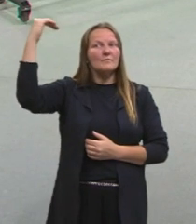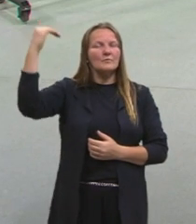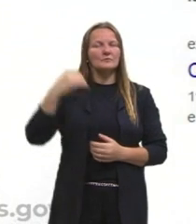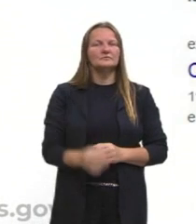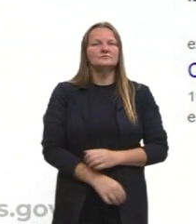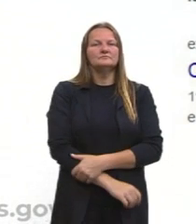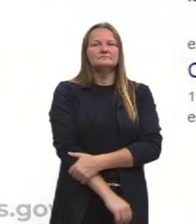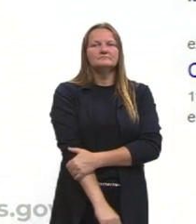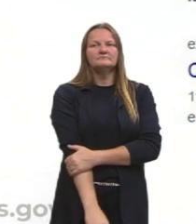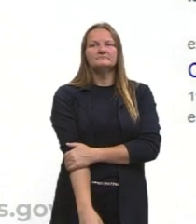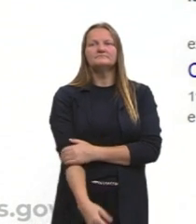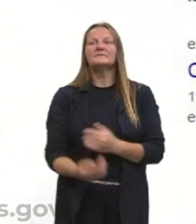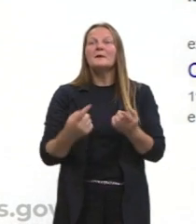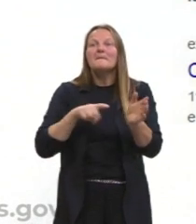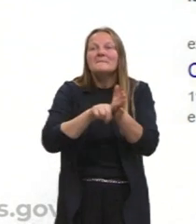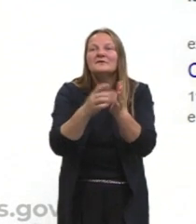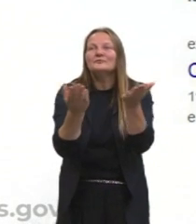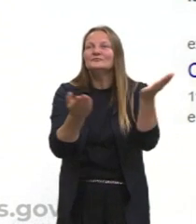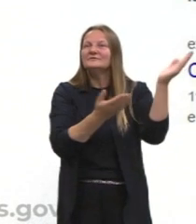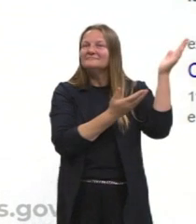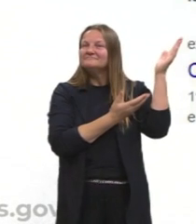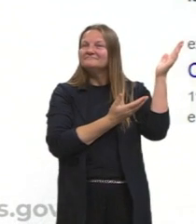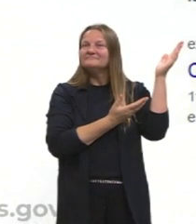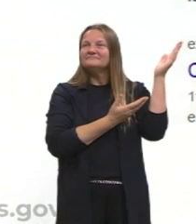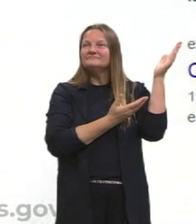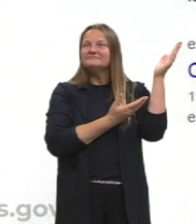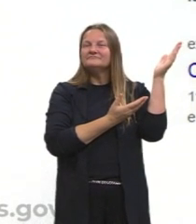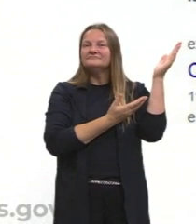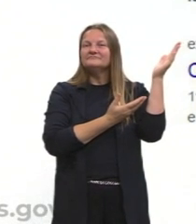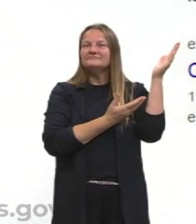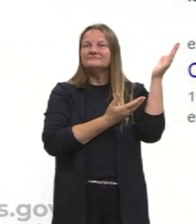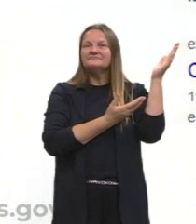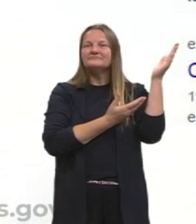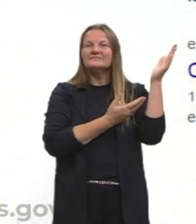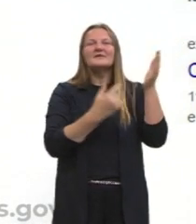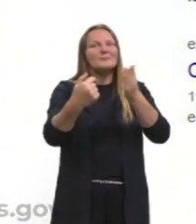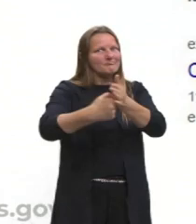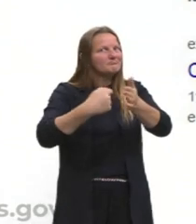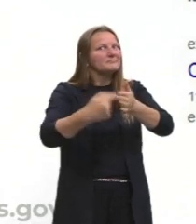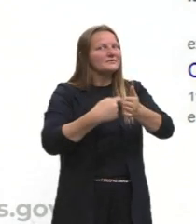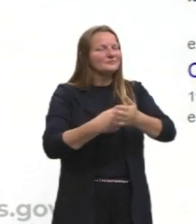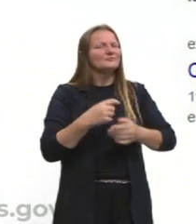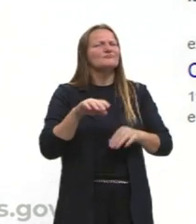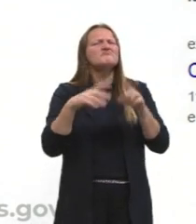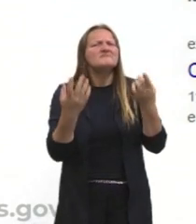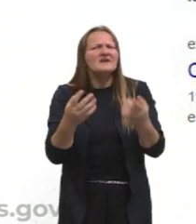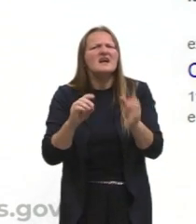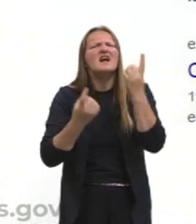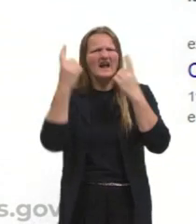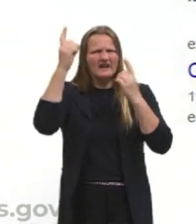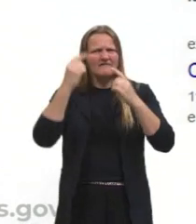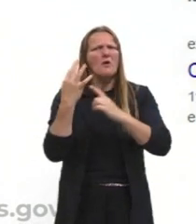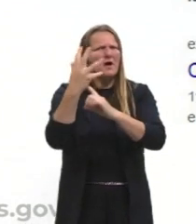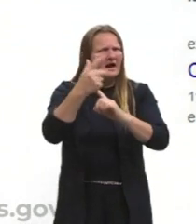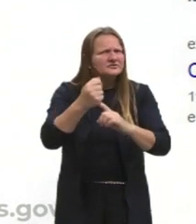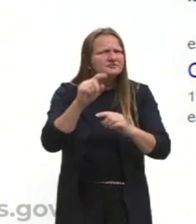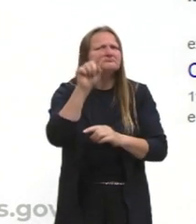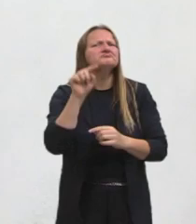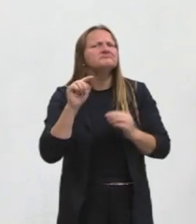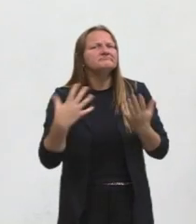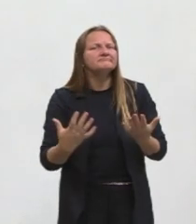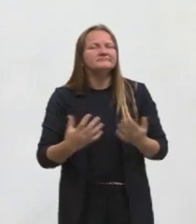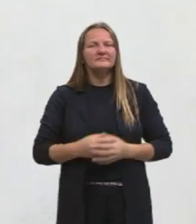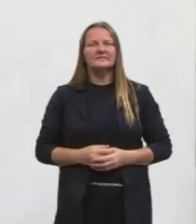essa essa pergunta né que às vezes ela acaba chegando até nós tá mas vem cá carnaval é arte porque